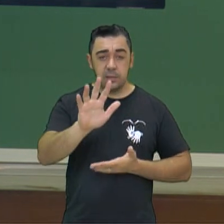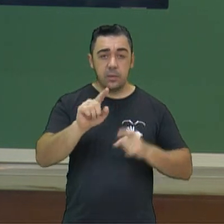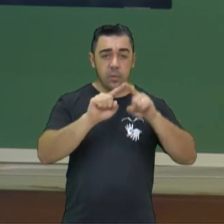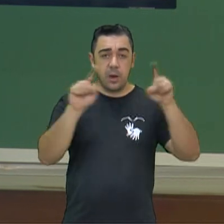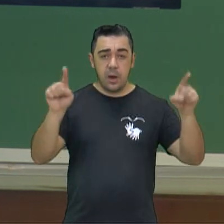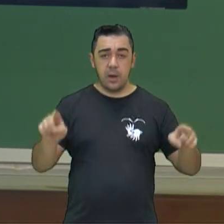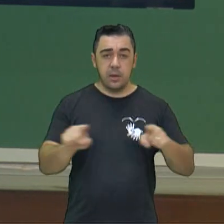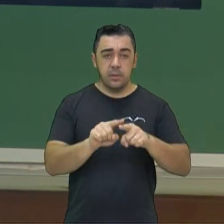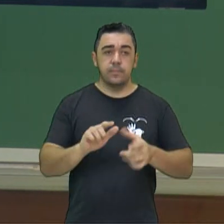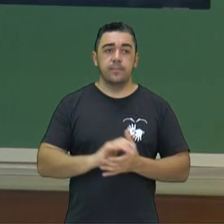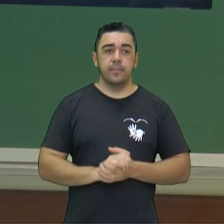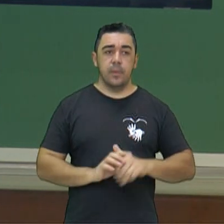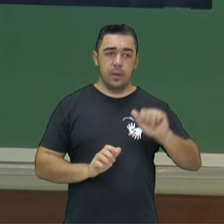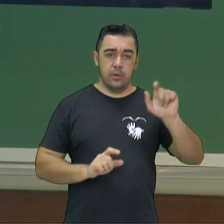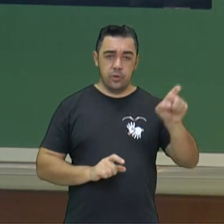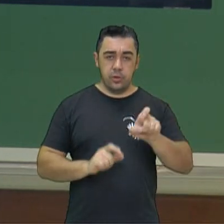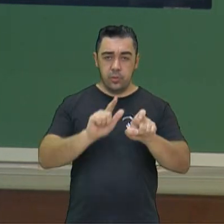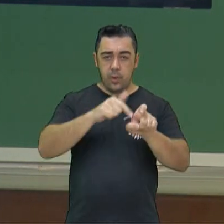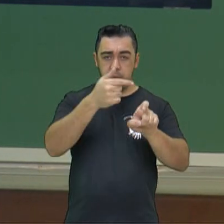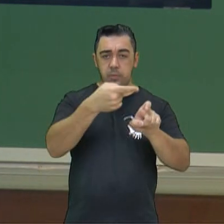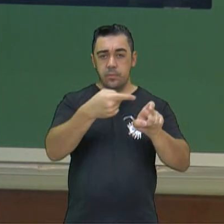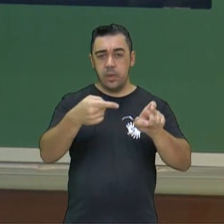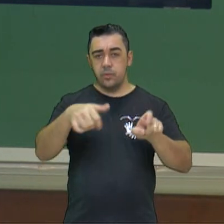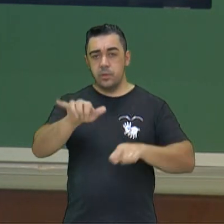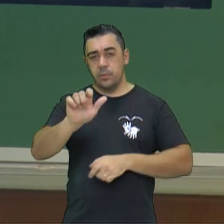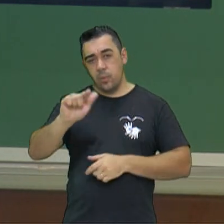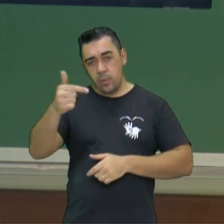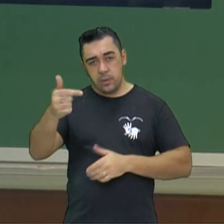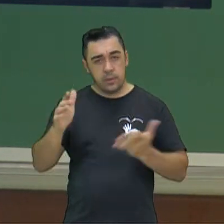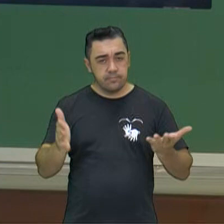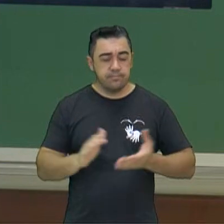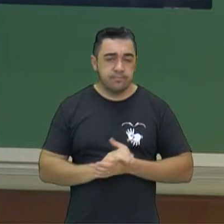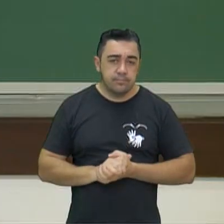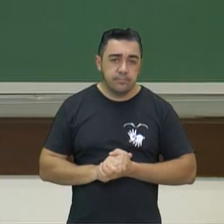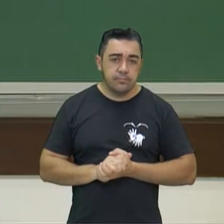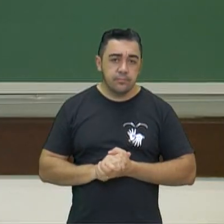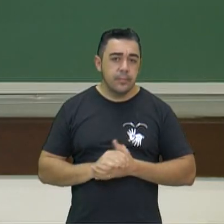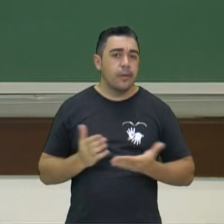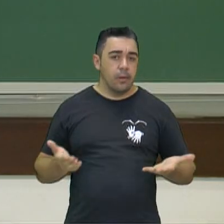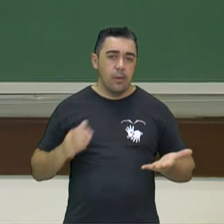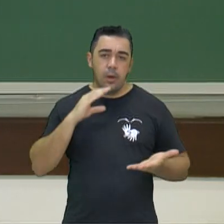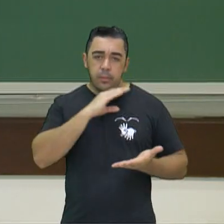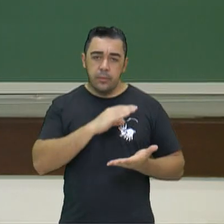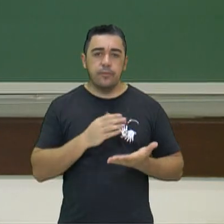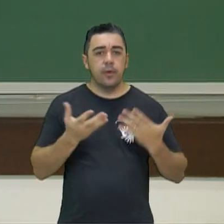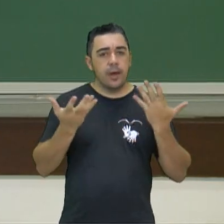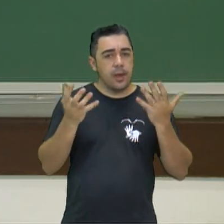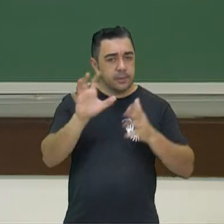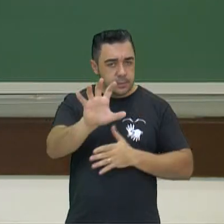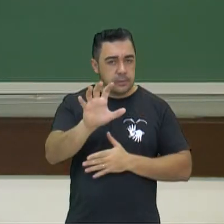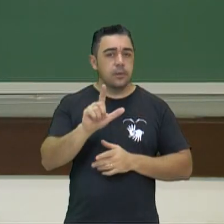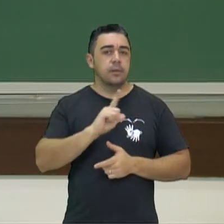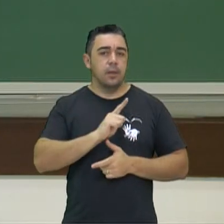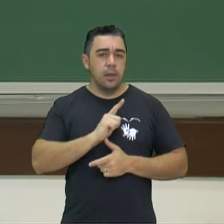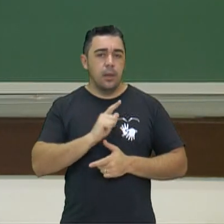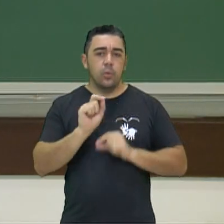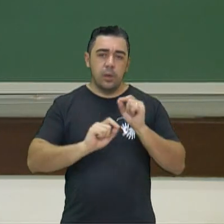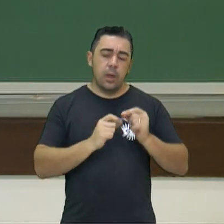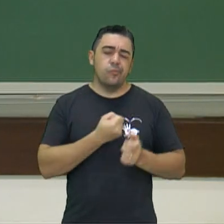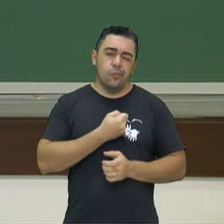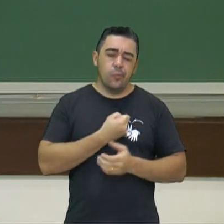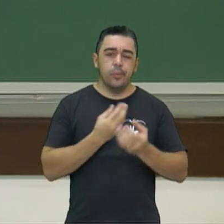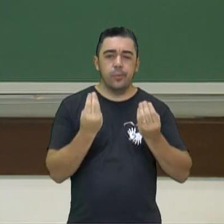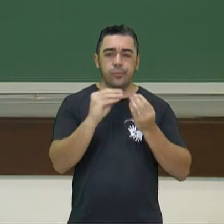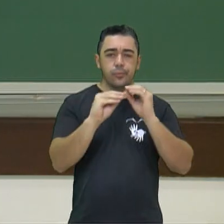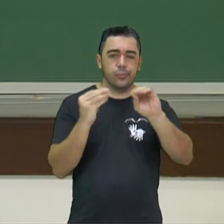retângulo vai ser igual a quem? X ao quadrado menos y ao quadrado. Lógico que a partir daí eu vou dar o quê? Valores